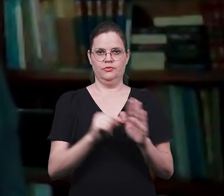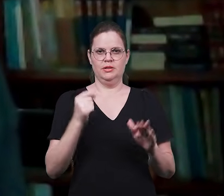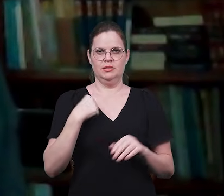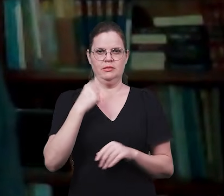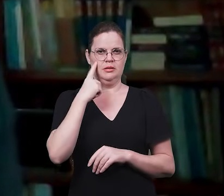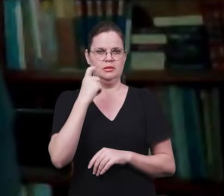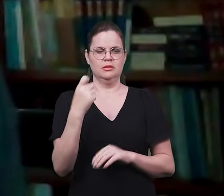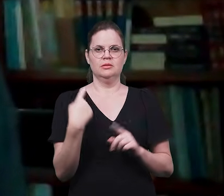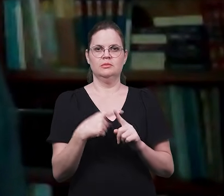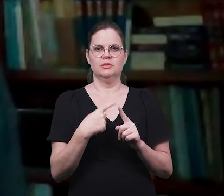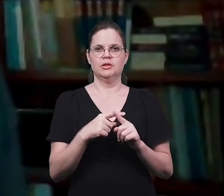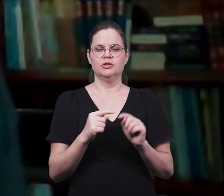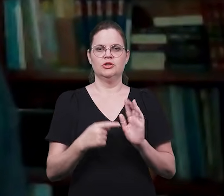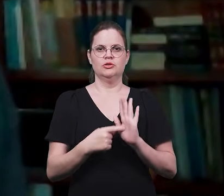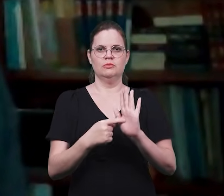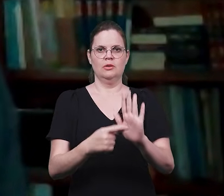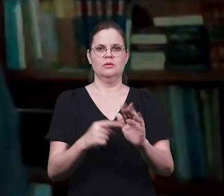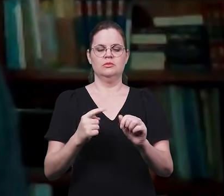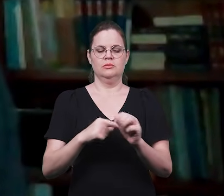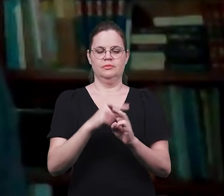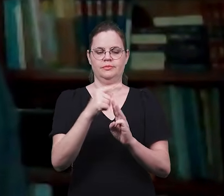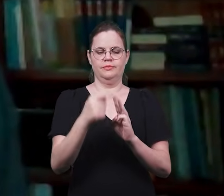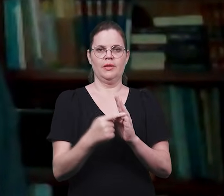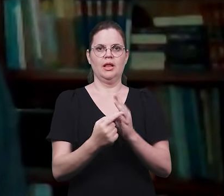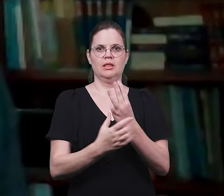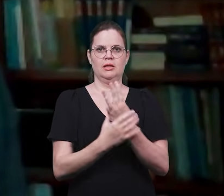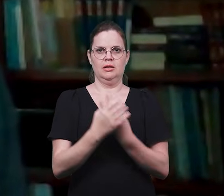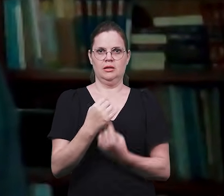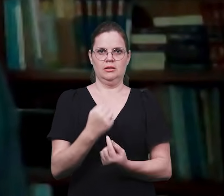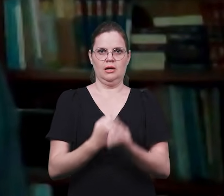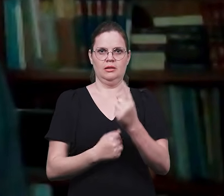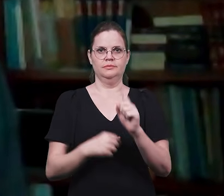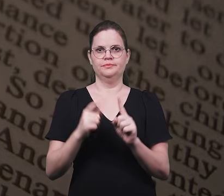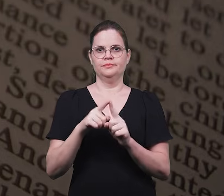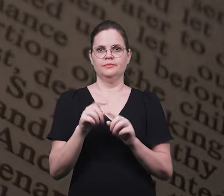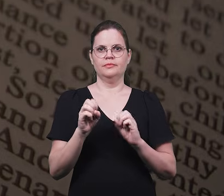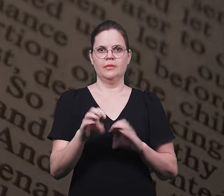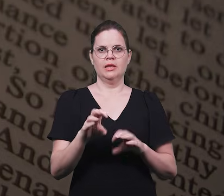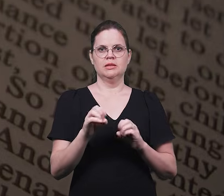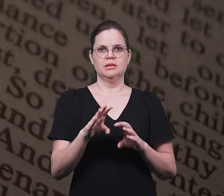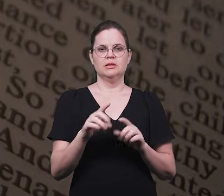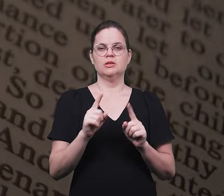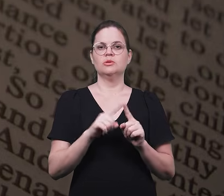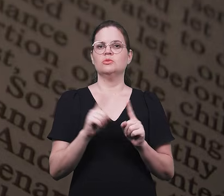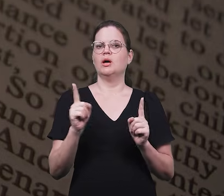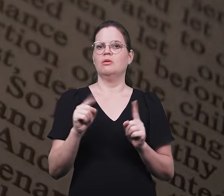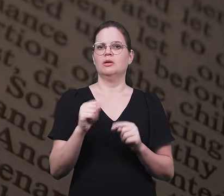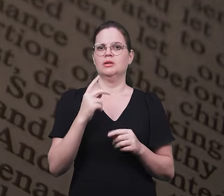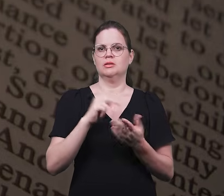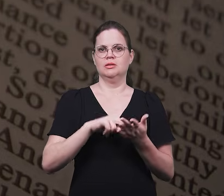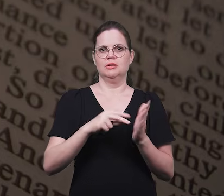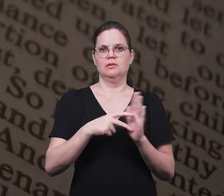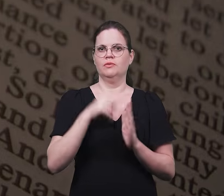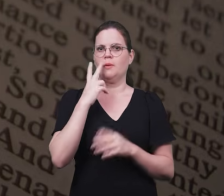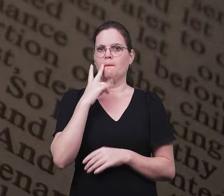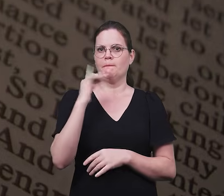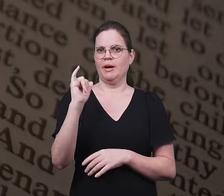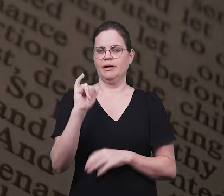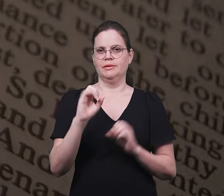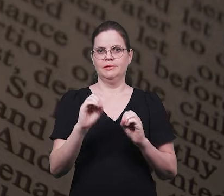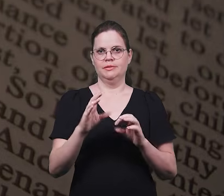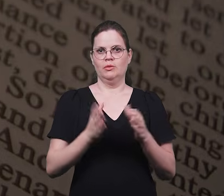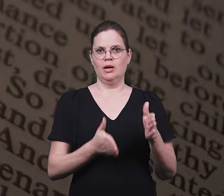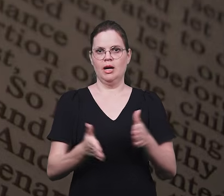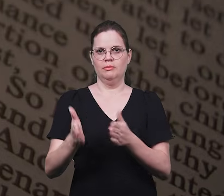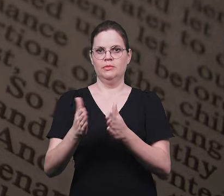verso é interessante porque ali nós vemos a trindade, né? Instrui o menino, né? A instrução é o pai, é